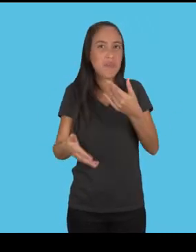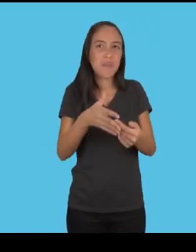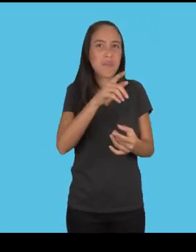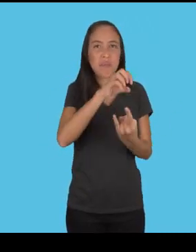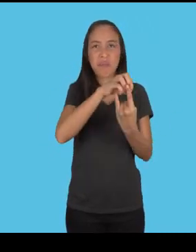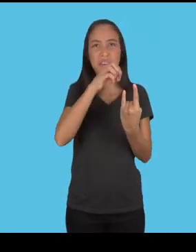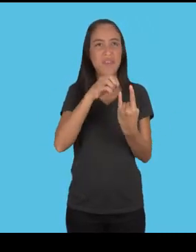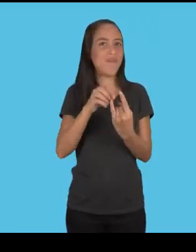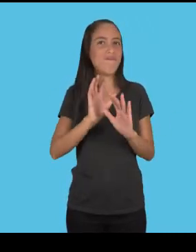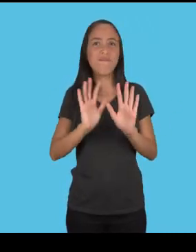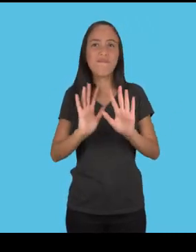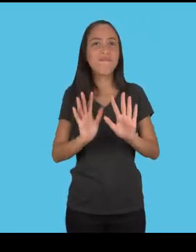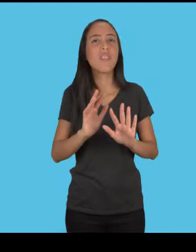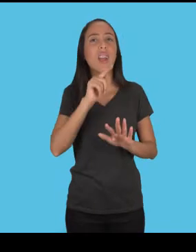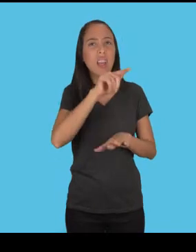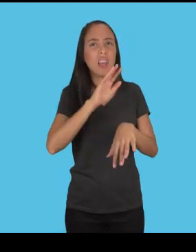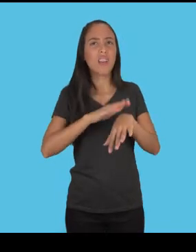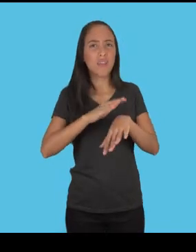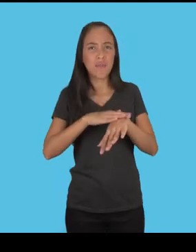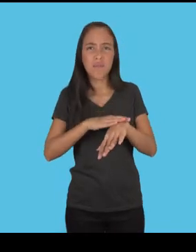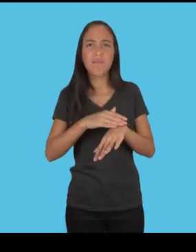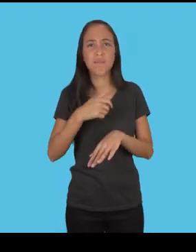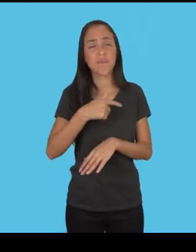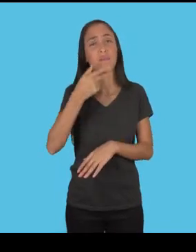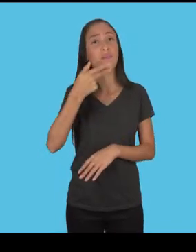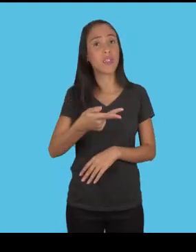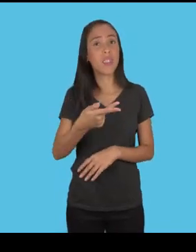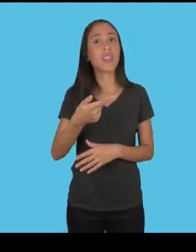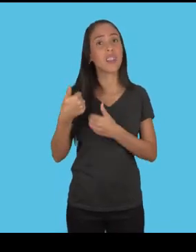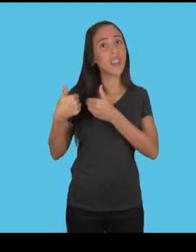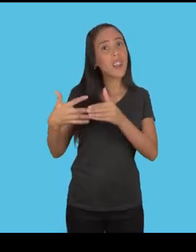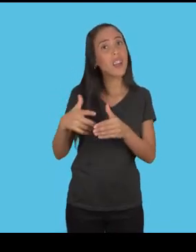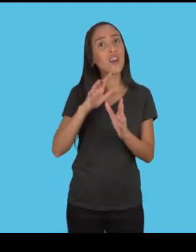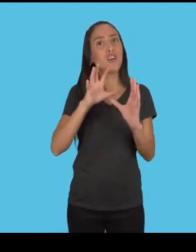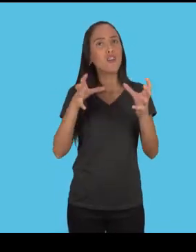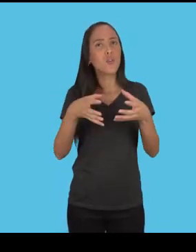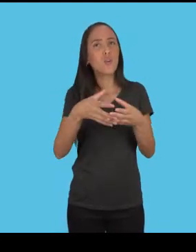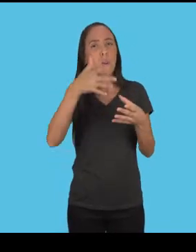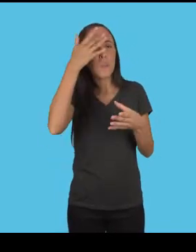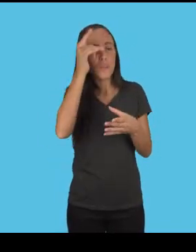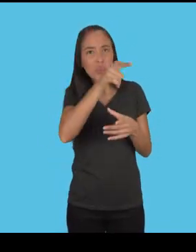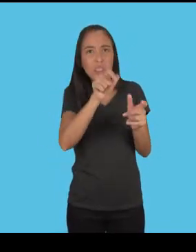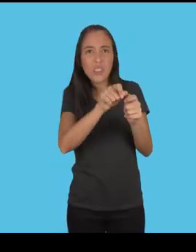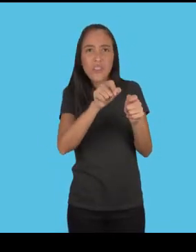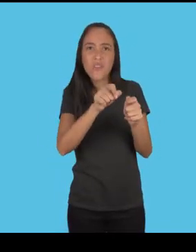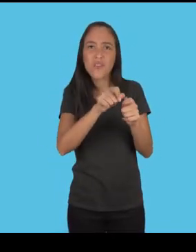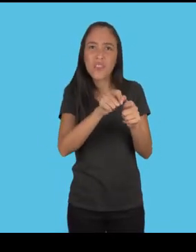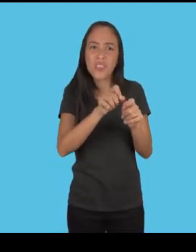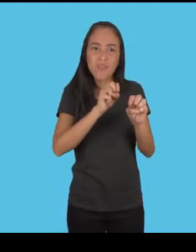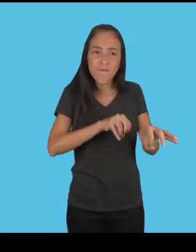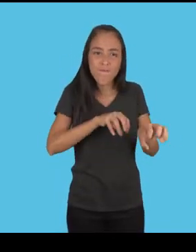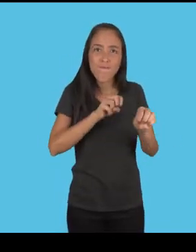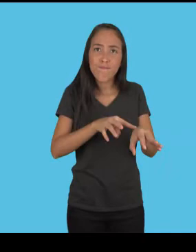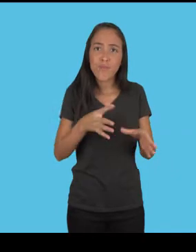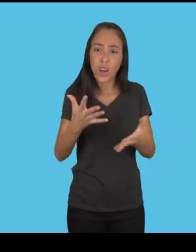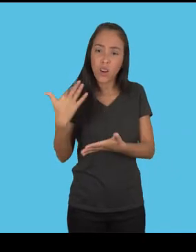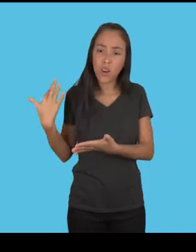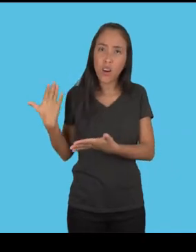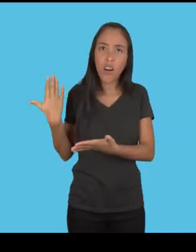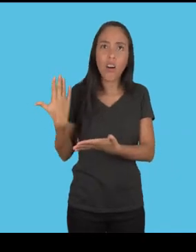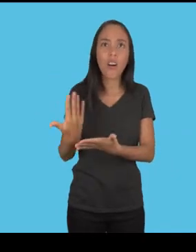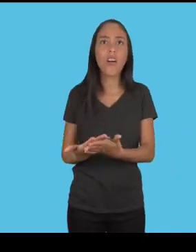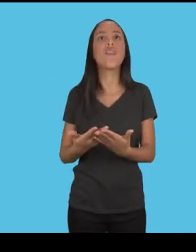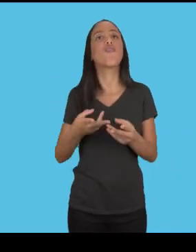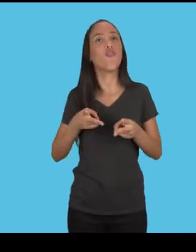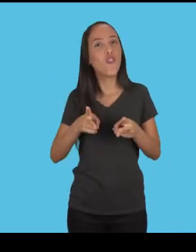né? Como eu disse no início, é o grupo que ele deixou e que continua os trabalhos dele